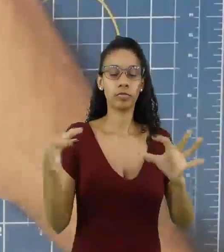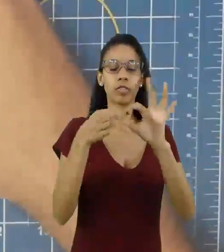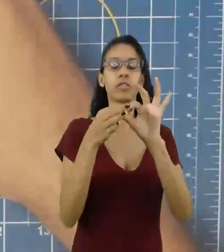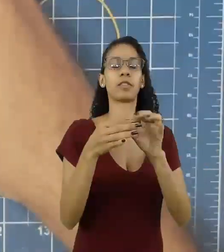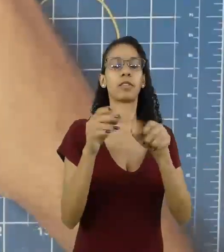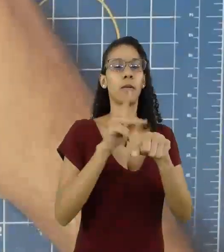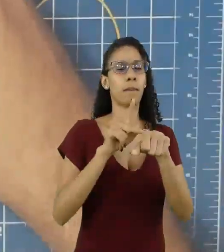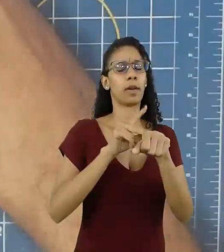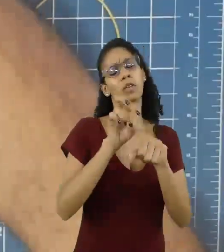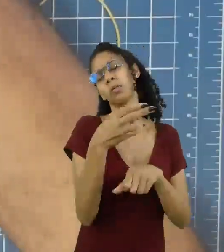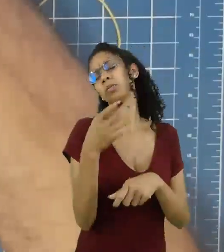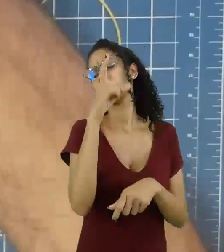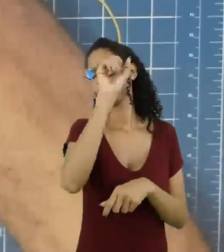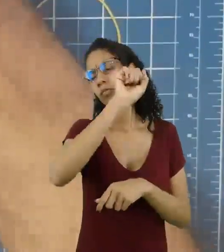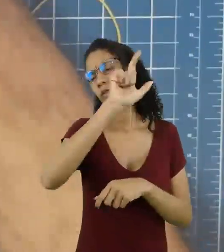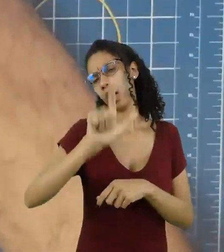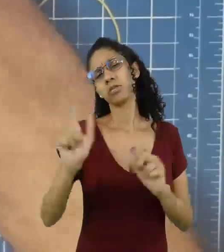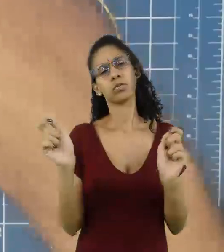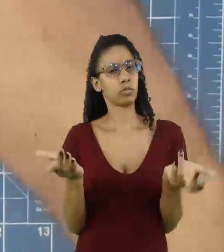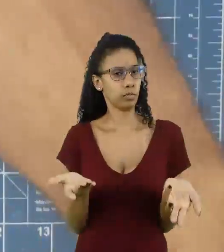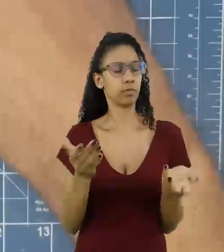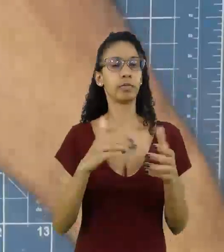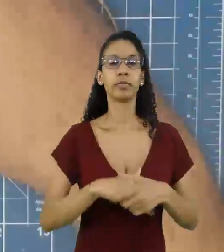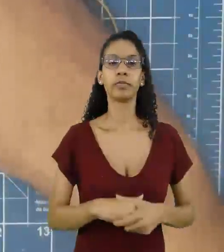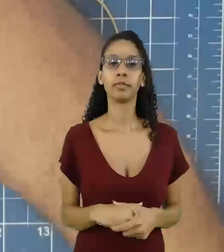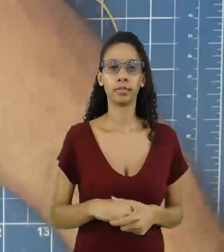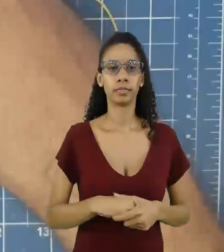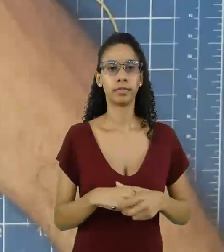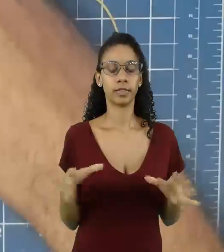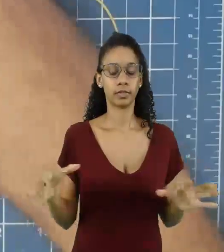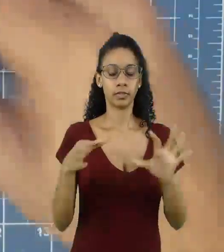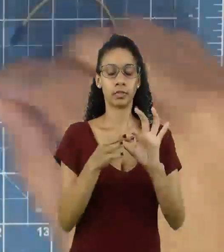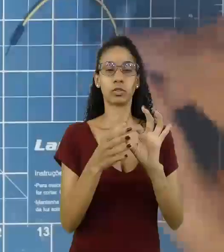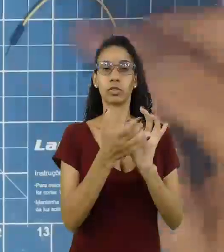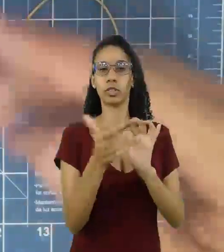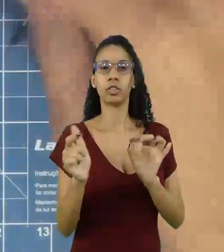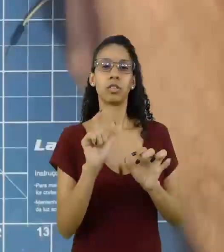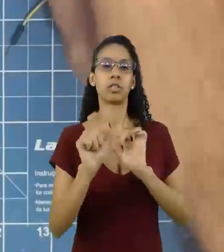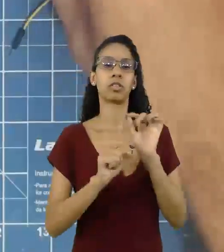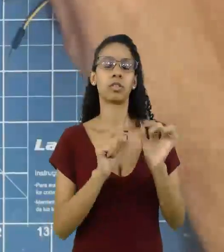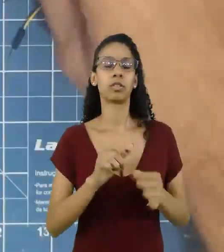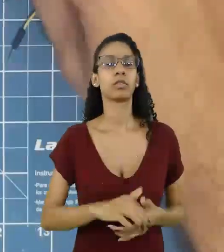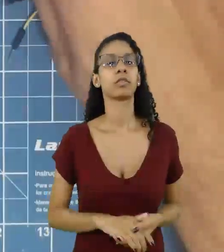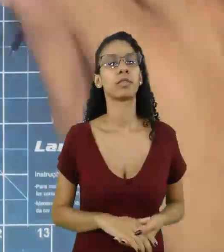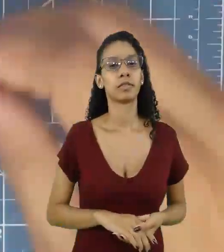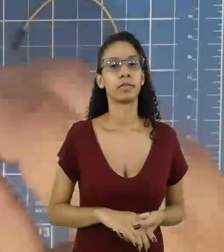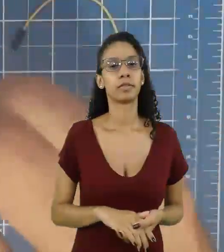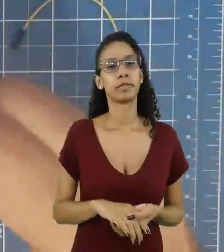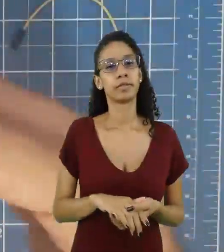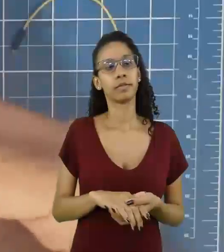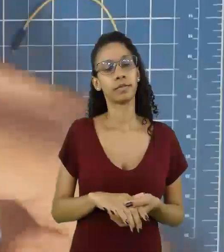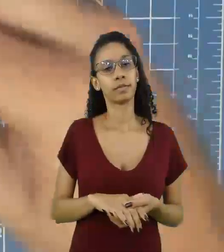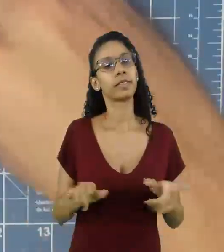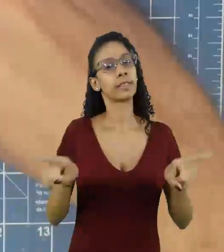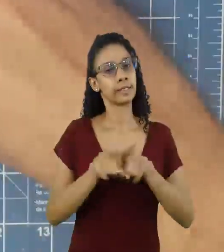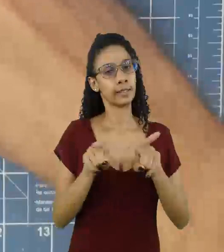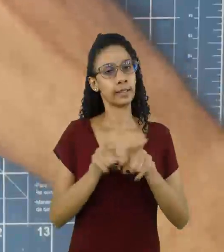linha preta ou azul da protoboard e vou conectar o outro lado do